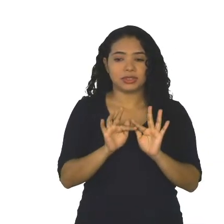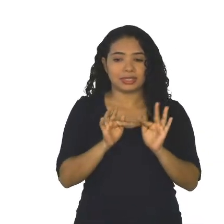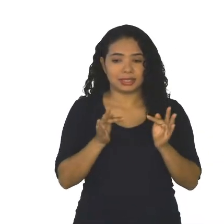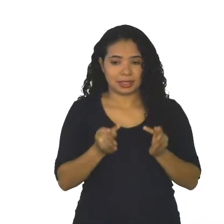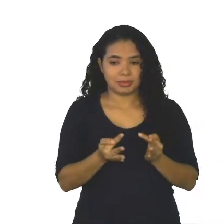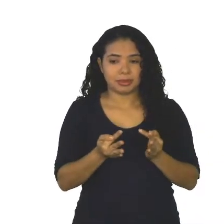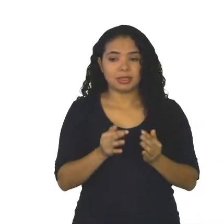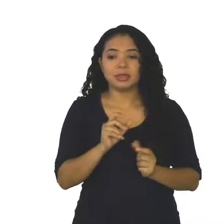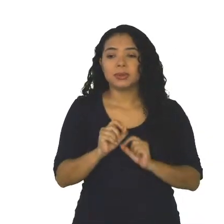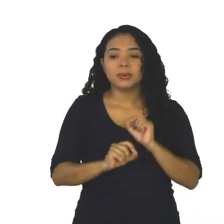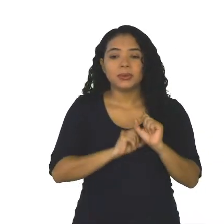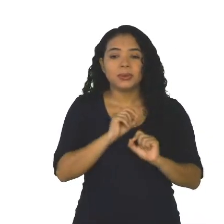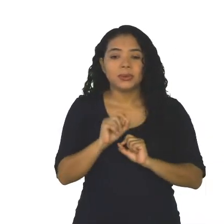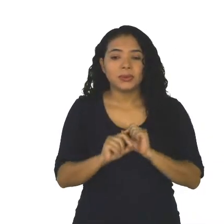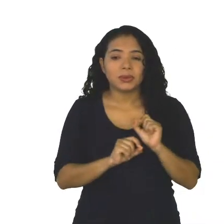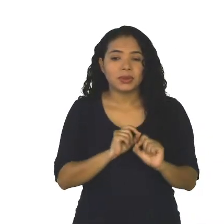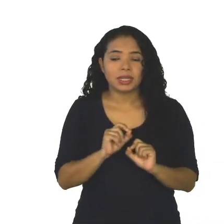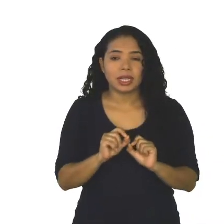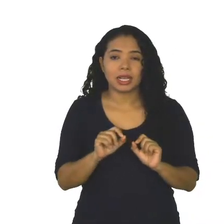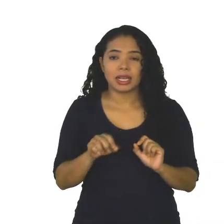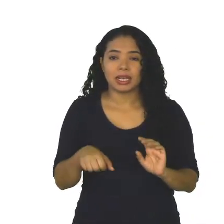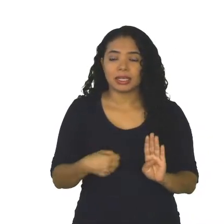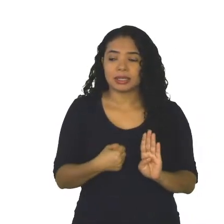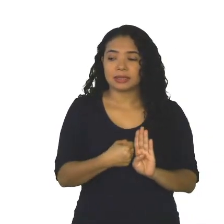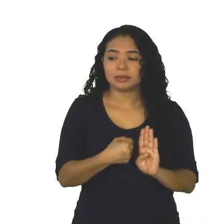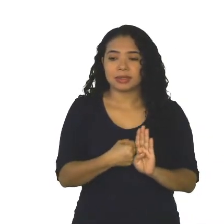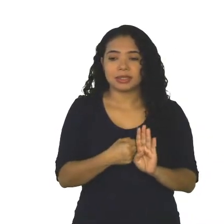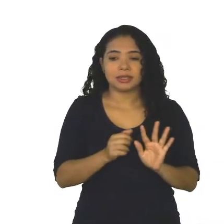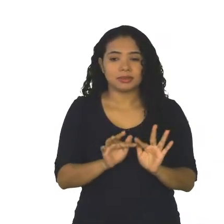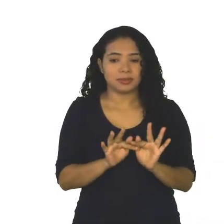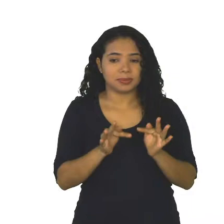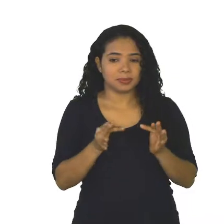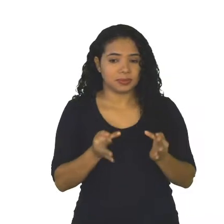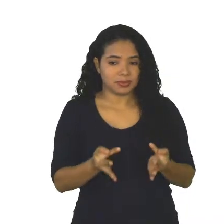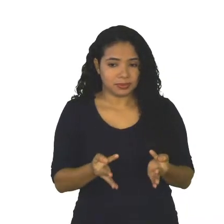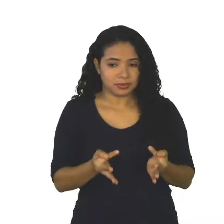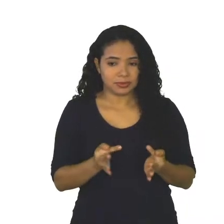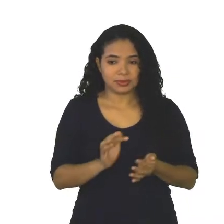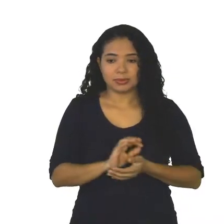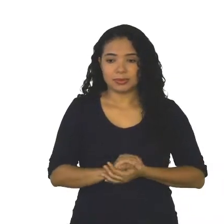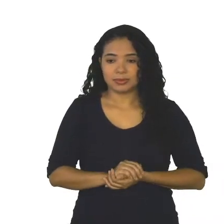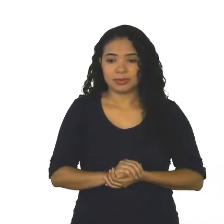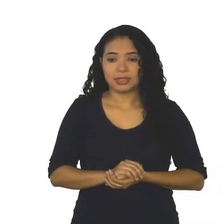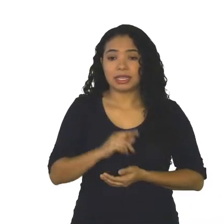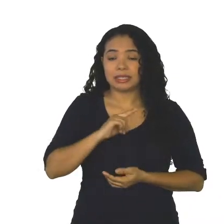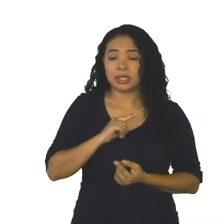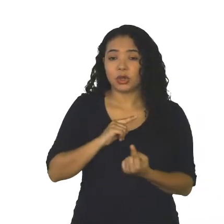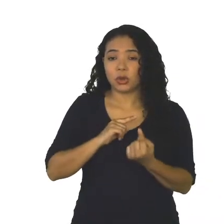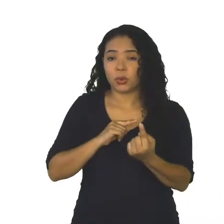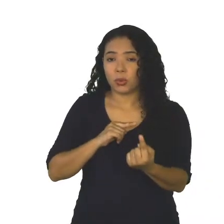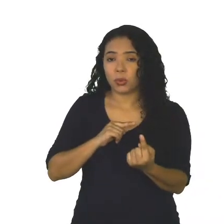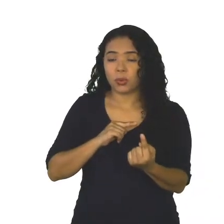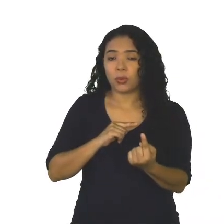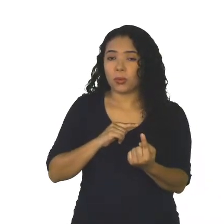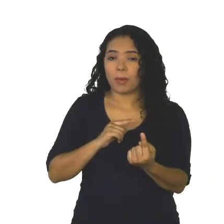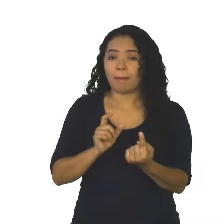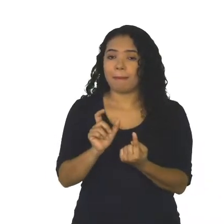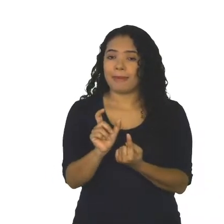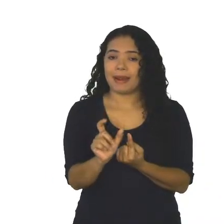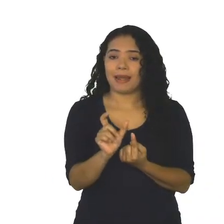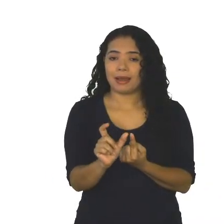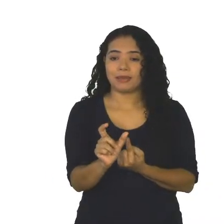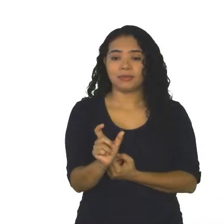O que é o substantivo simples? É aquele que é formado por uma só palavra. Por